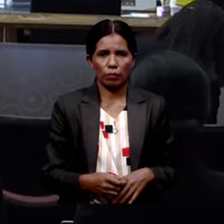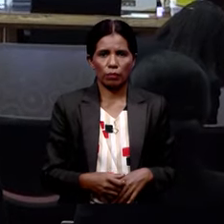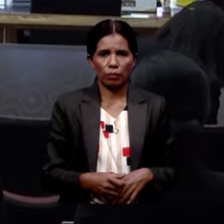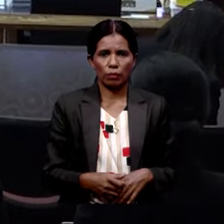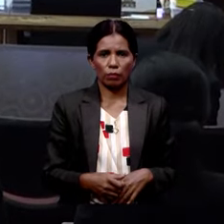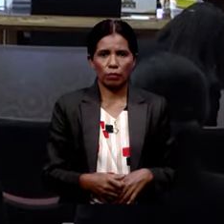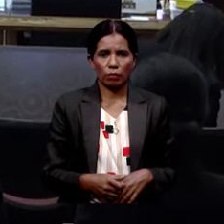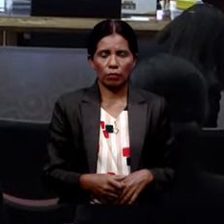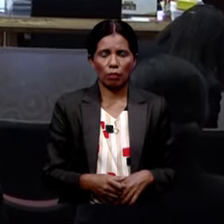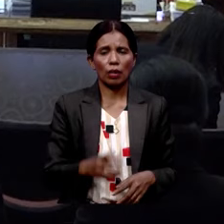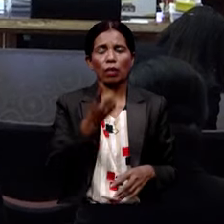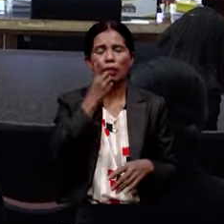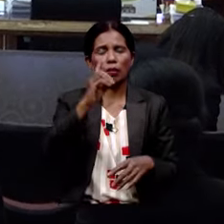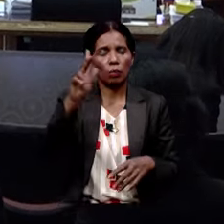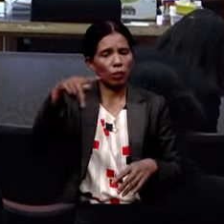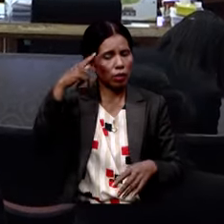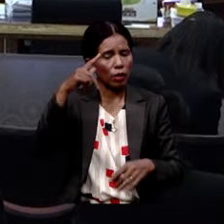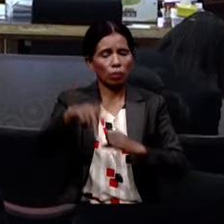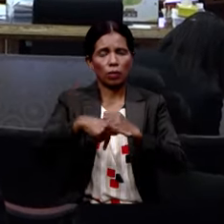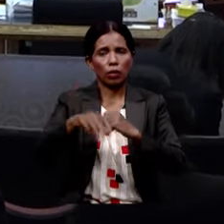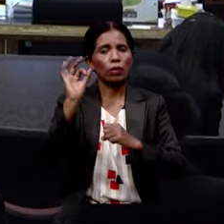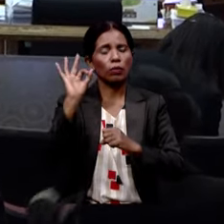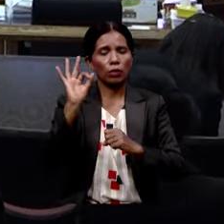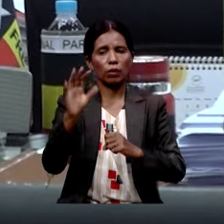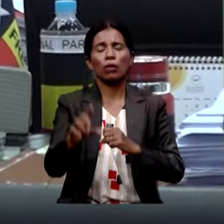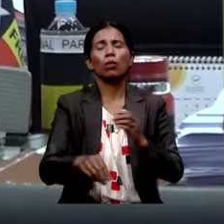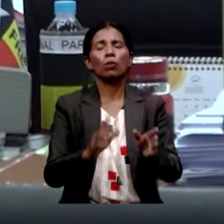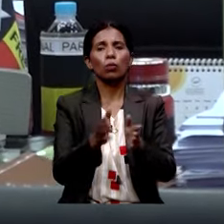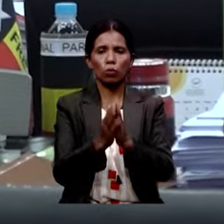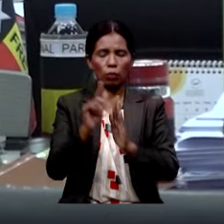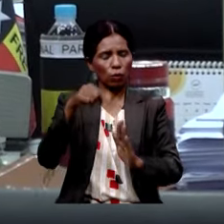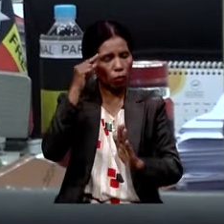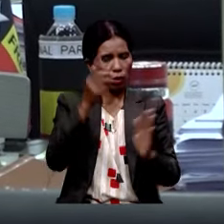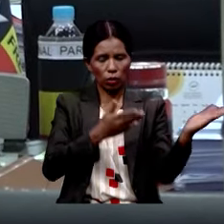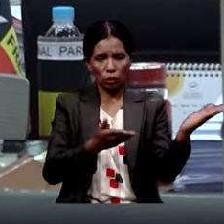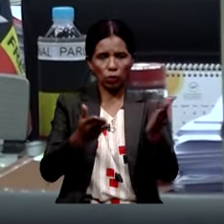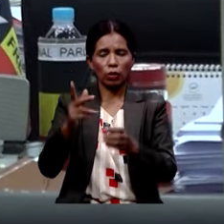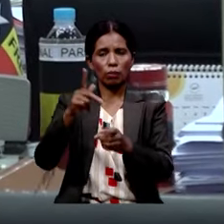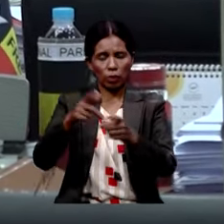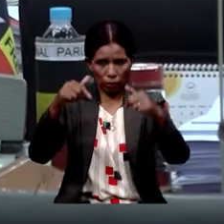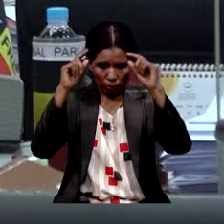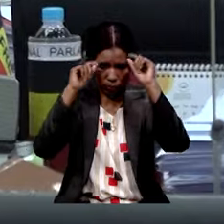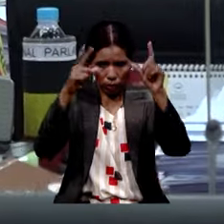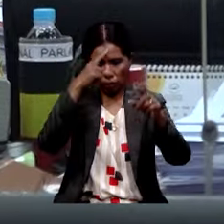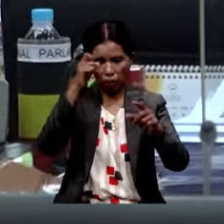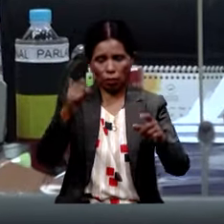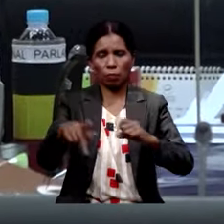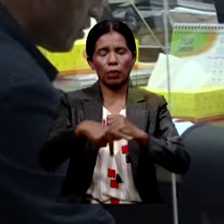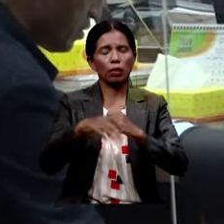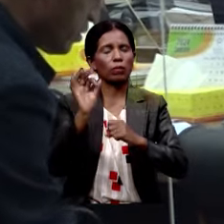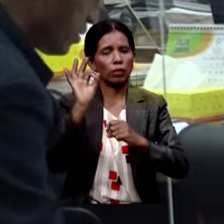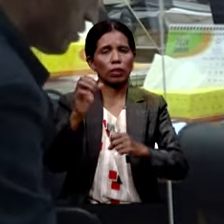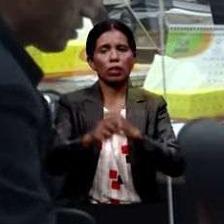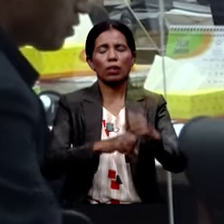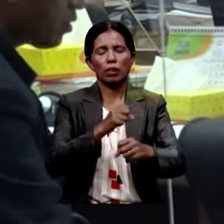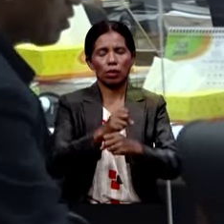Lúcio, declaração política, Bancária Fratelim, o seu governo até explica progresso e investimento da arrecadoras em Timor-Leste. Tambatur Fratelim e Atinari